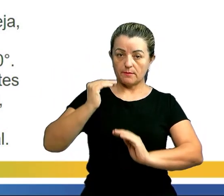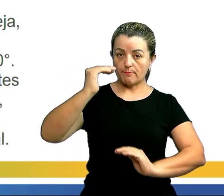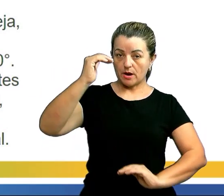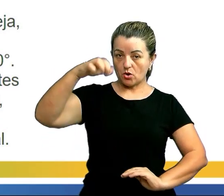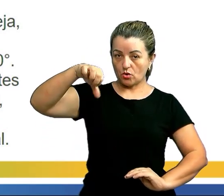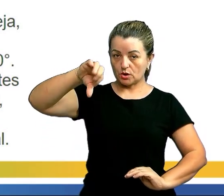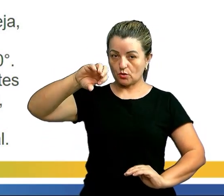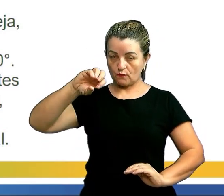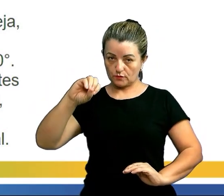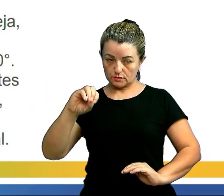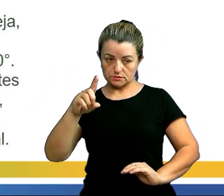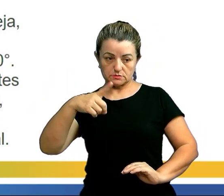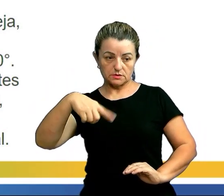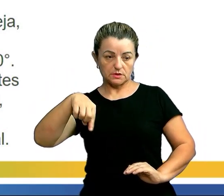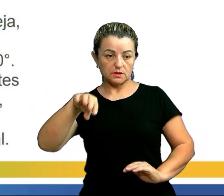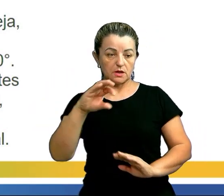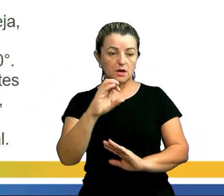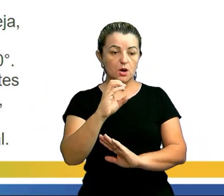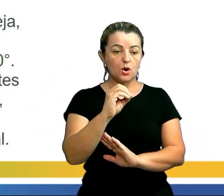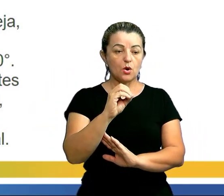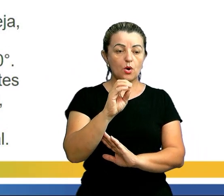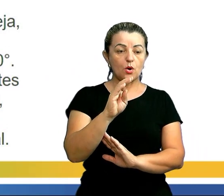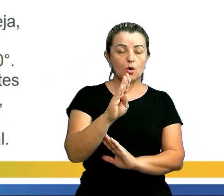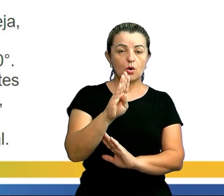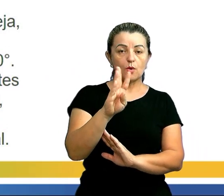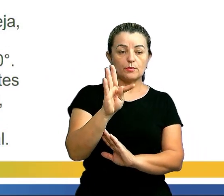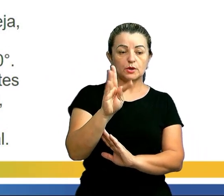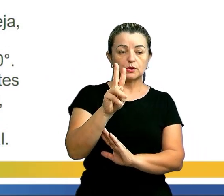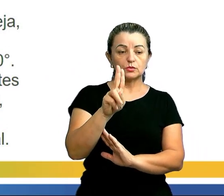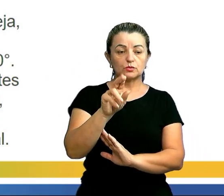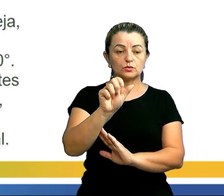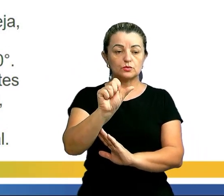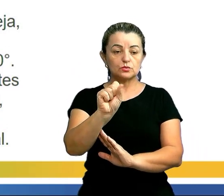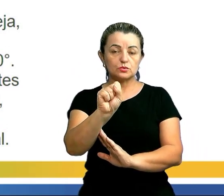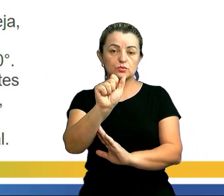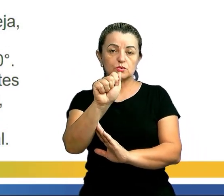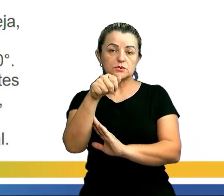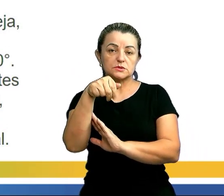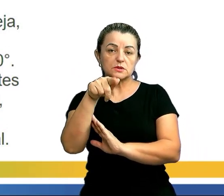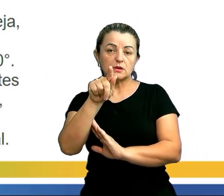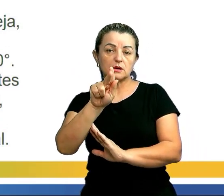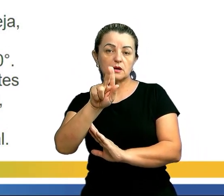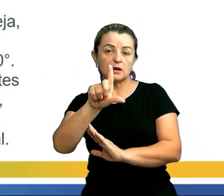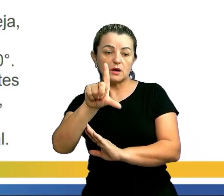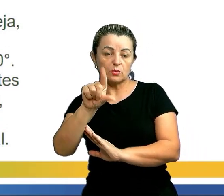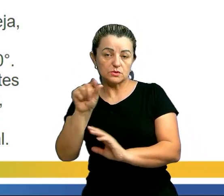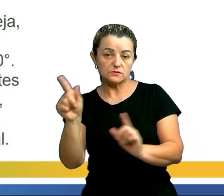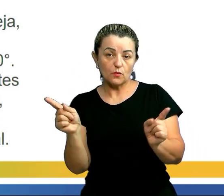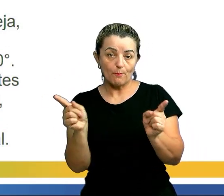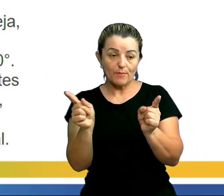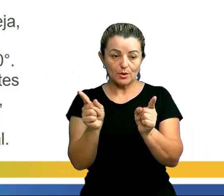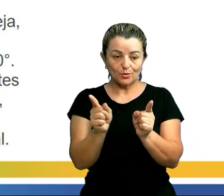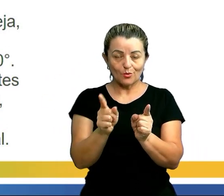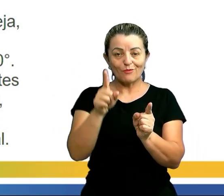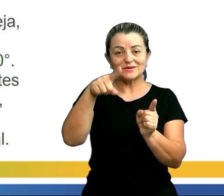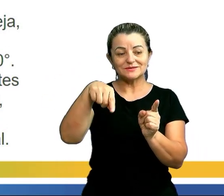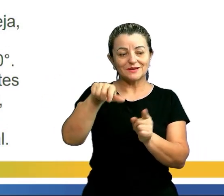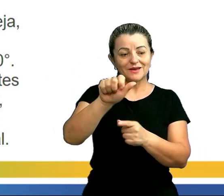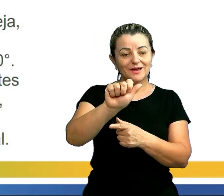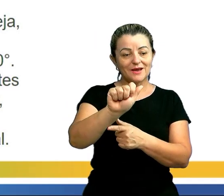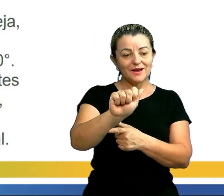graus, ele é obtusângulo. Agora, se os ângulos são menores que 90, ele é acutângulo,